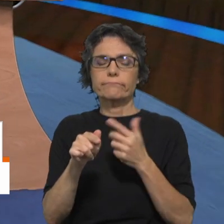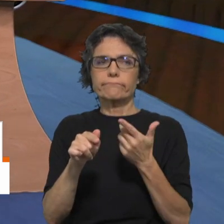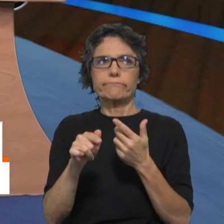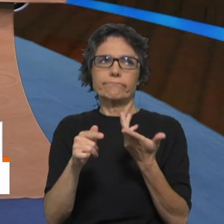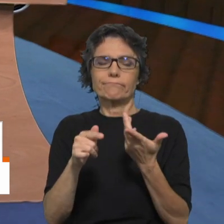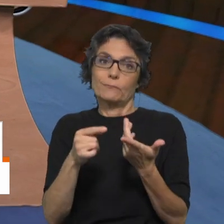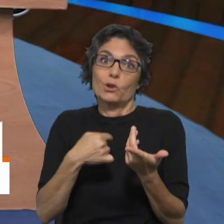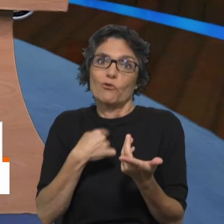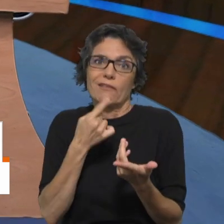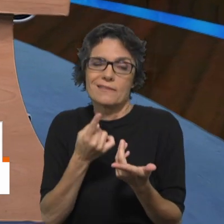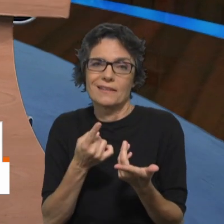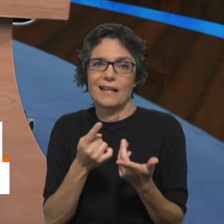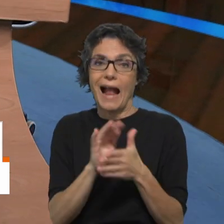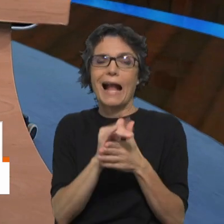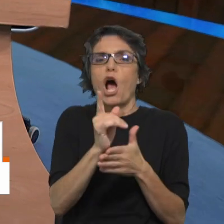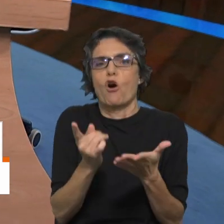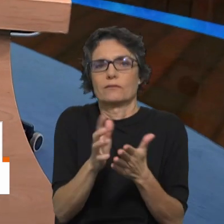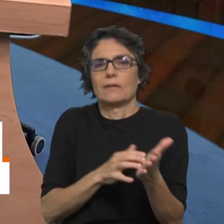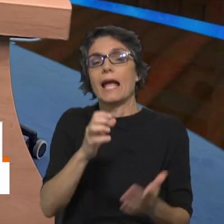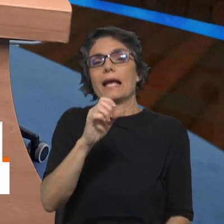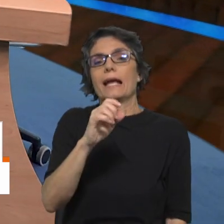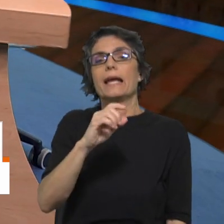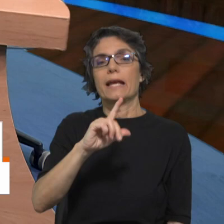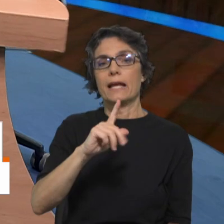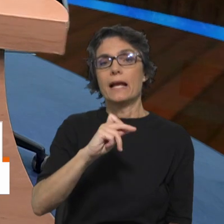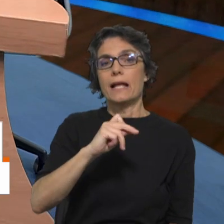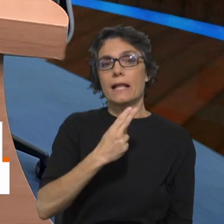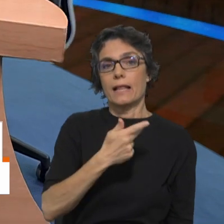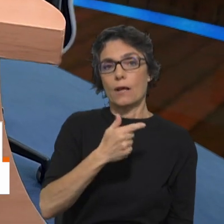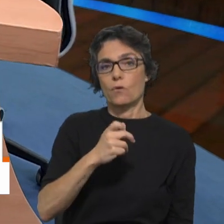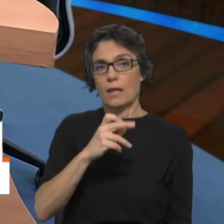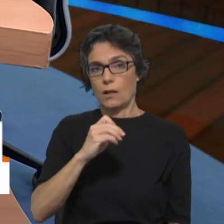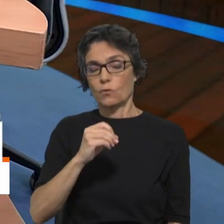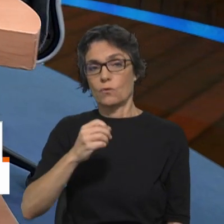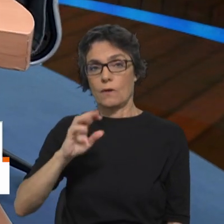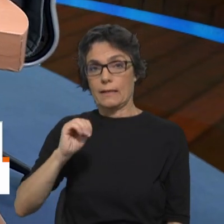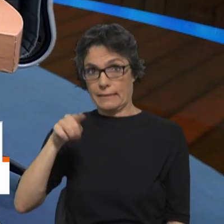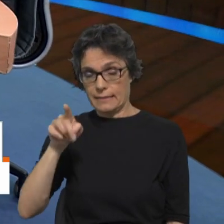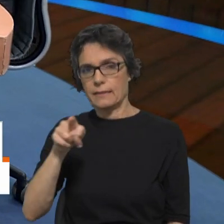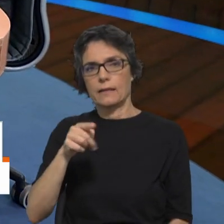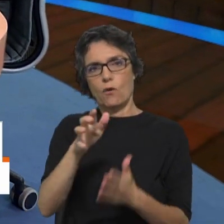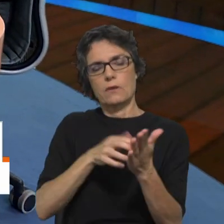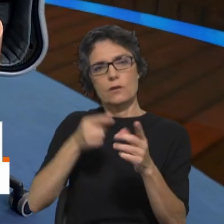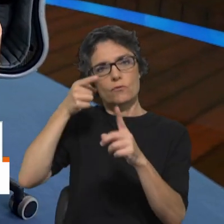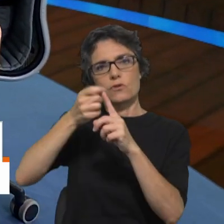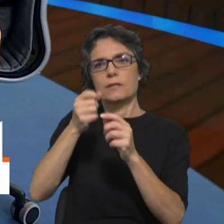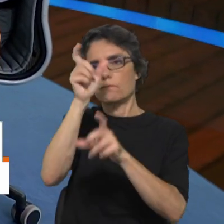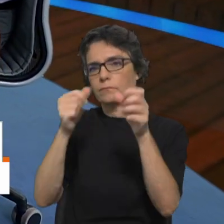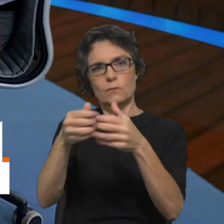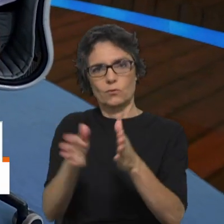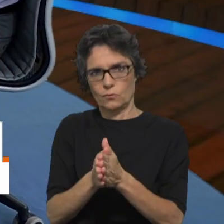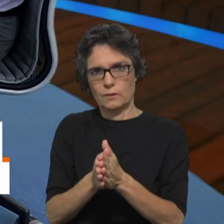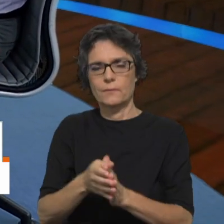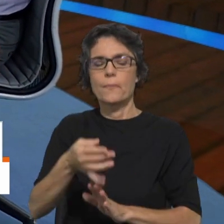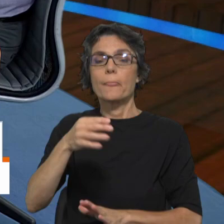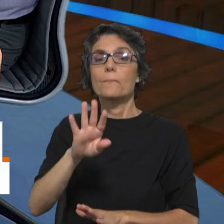carta é a Laudato Si, este texto escrito a toda a humanidade, e daí a carta, mas a carta é também um texto